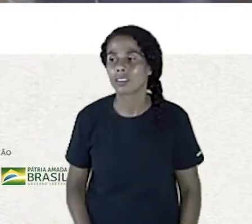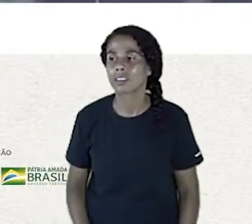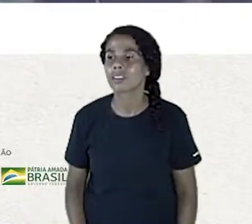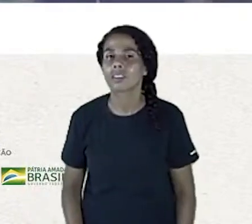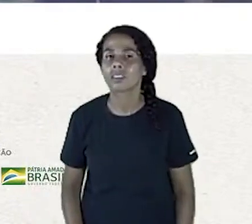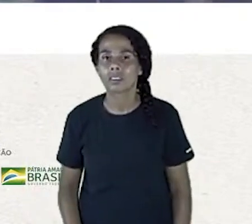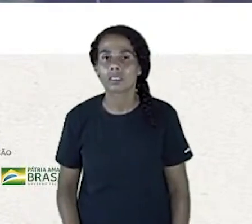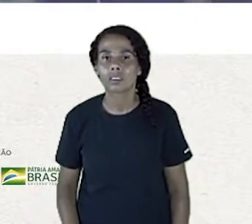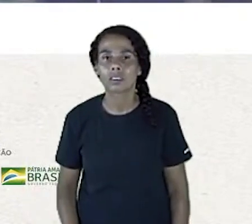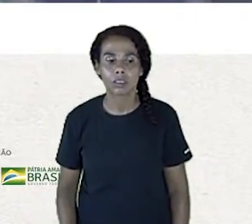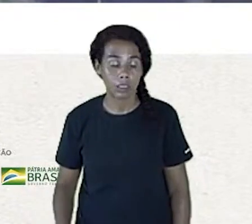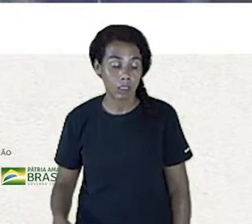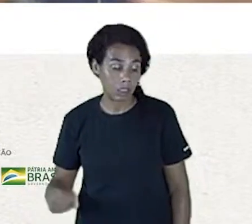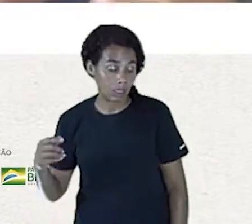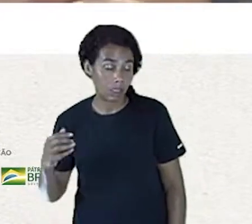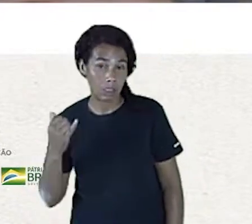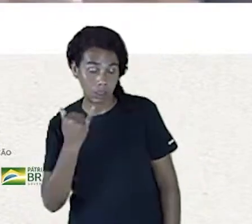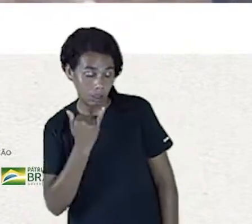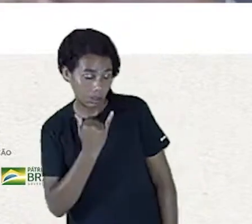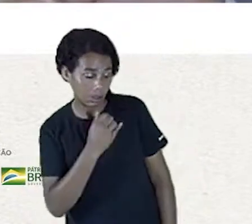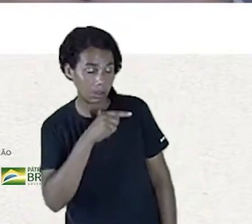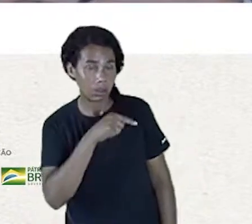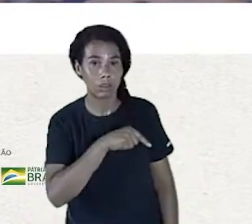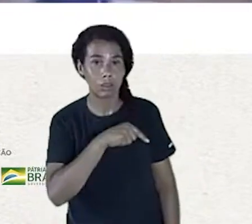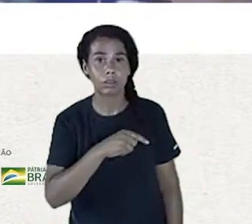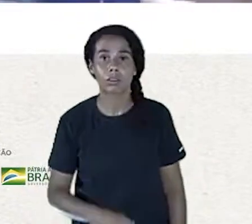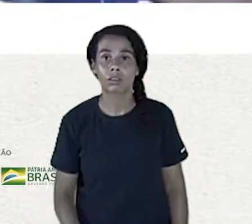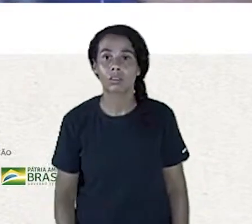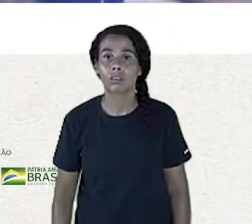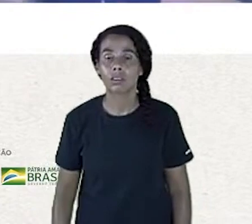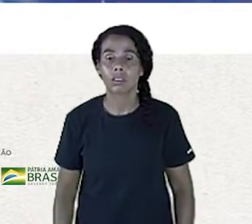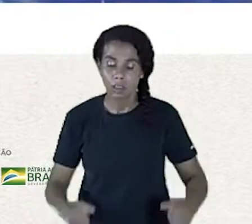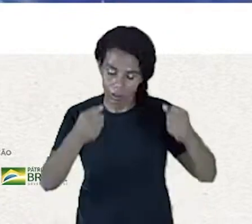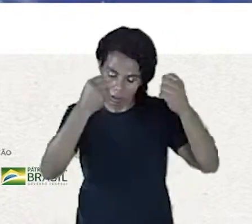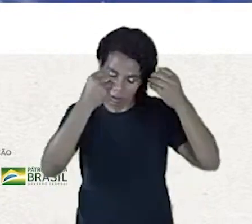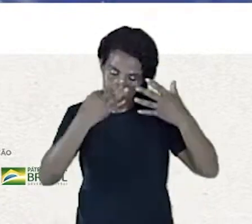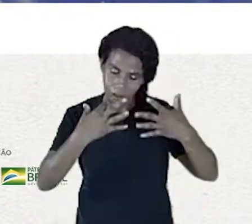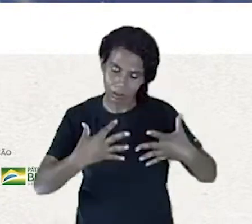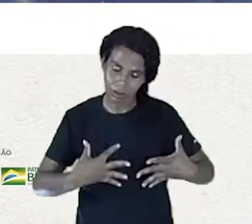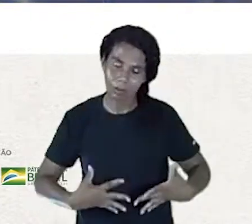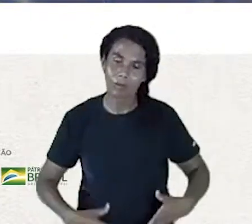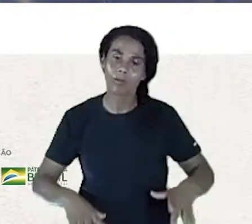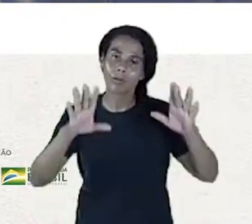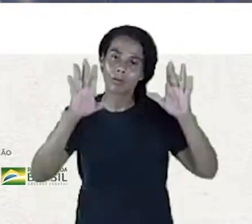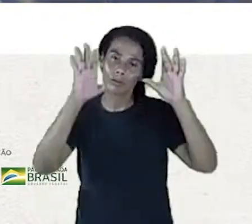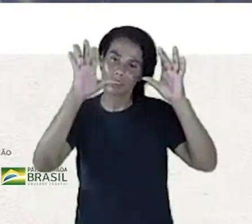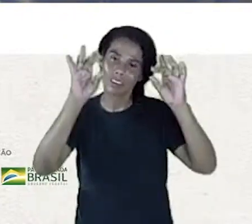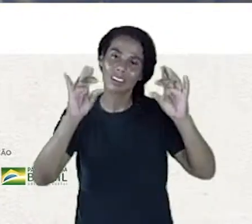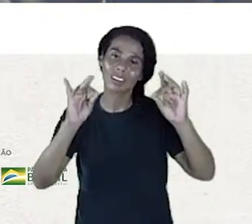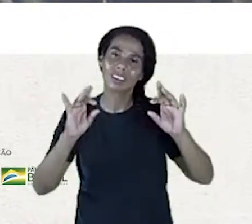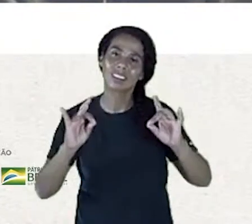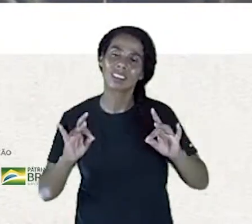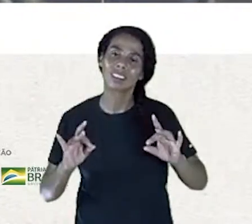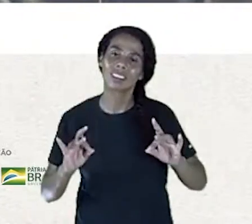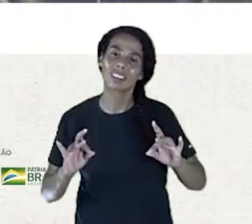parece tudo frugal, mas é uma transcendência, a linguagem dele da transcendência,